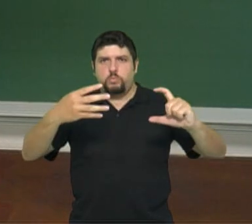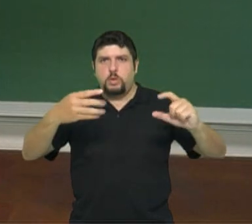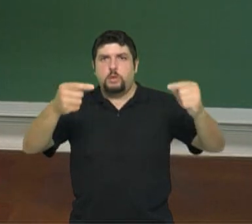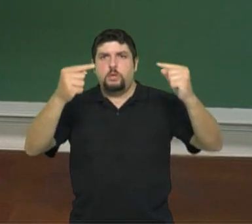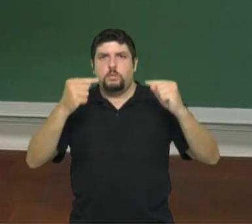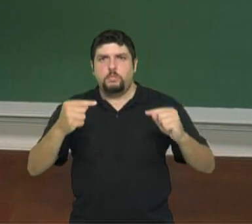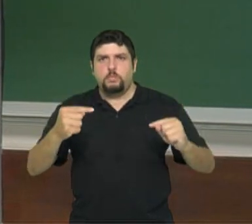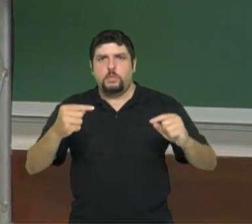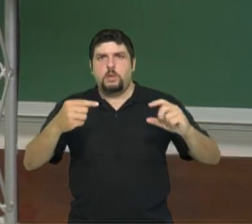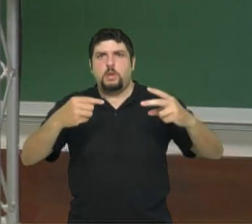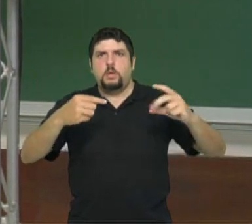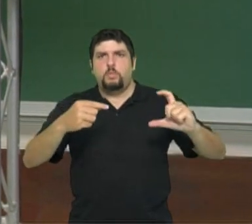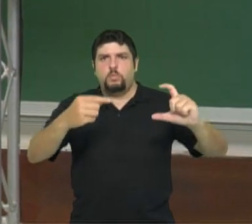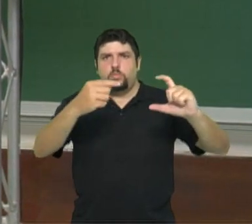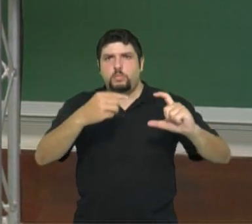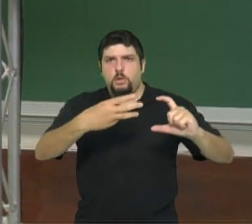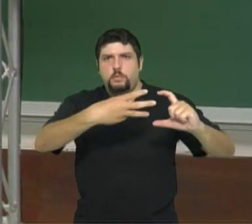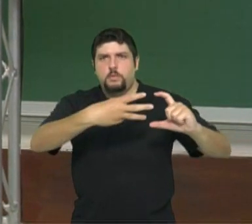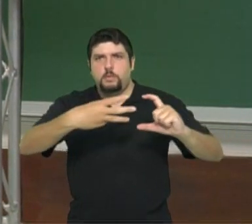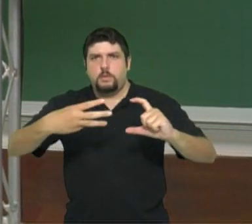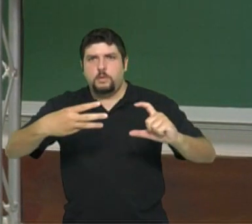chamamos de tercetos.